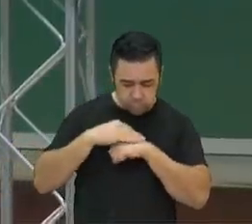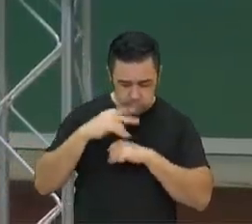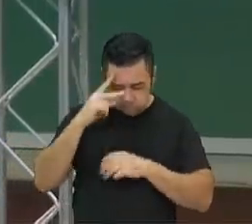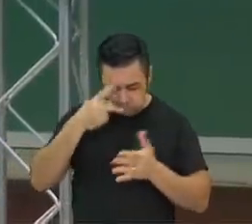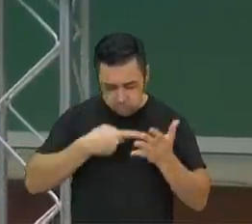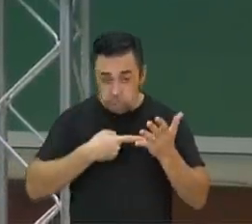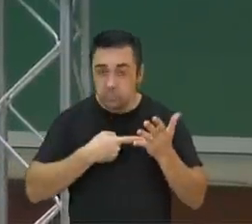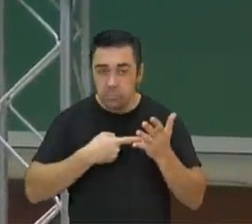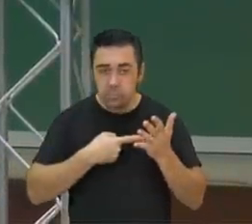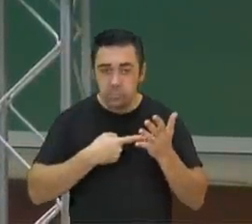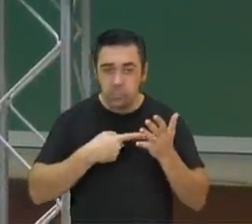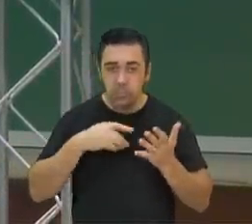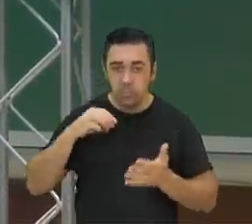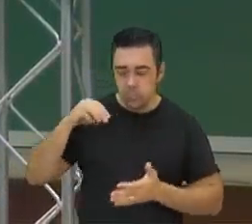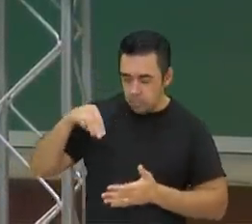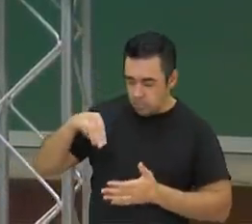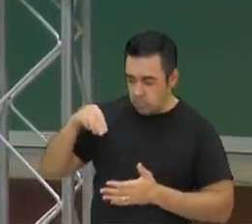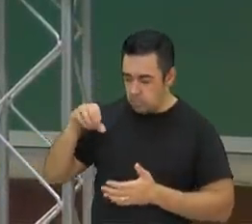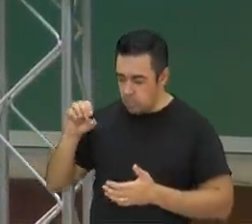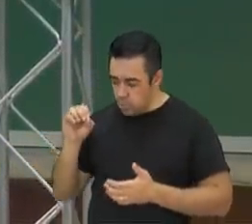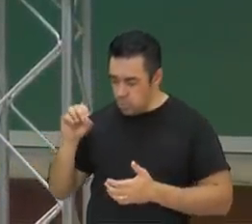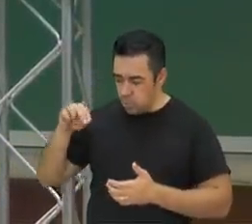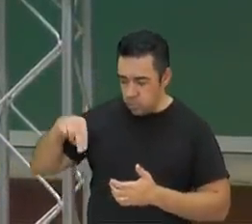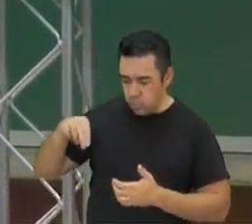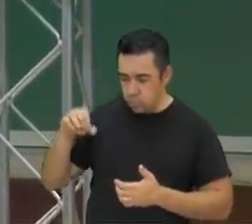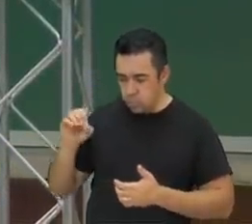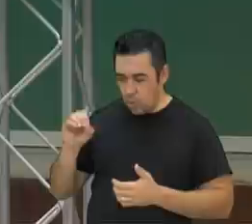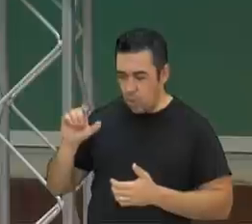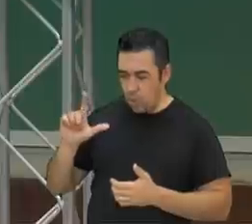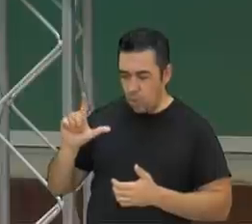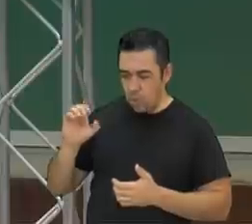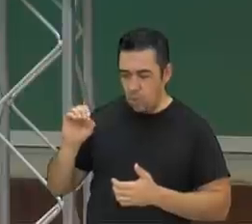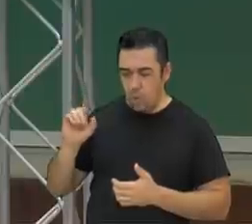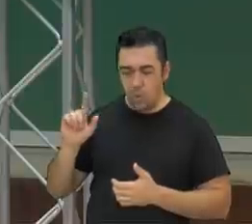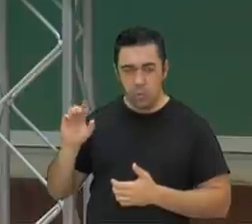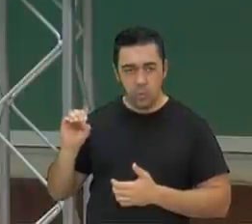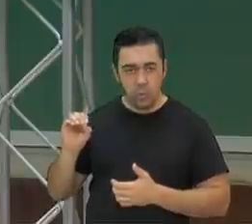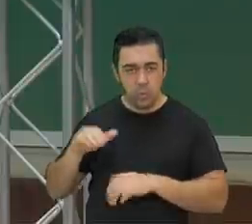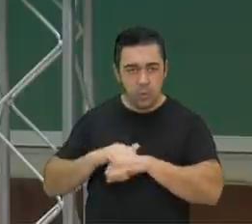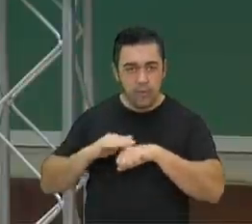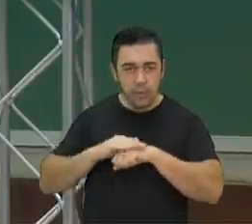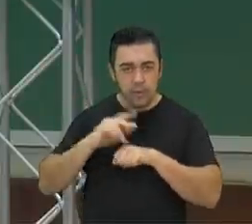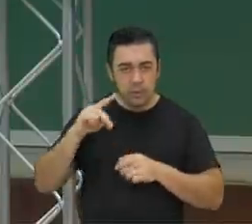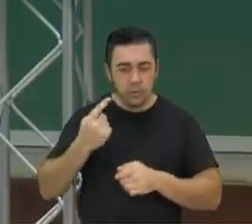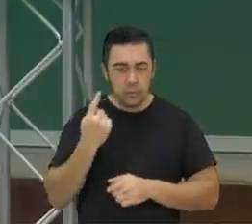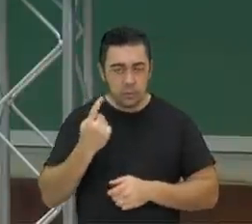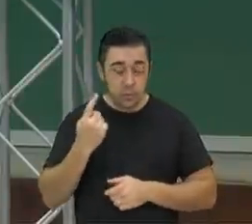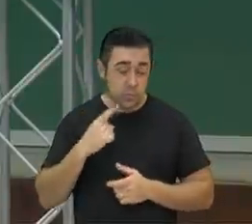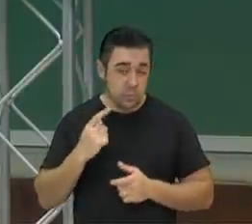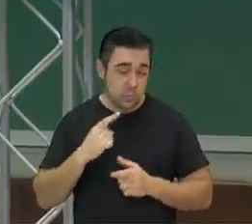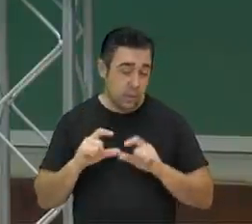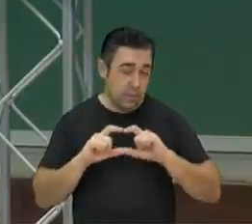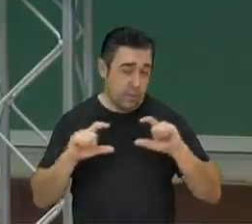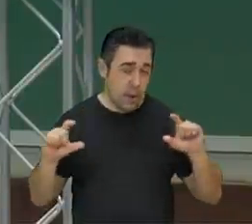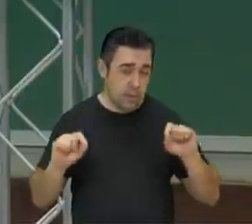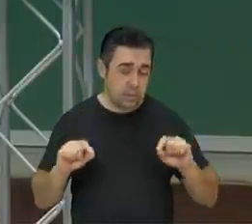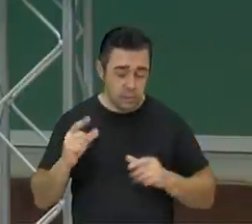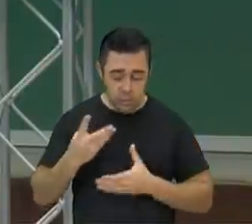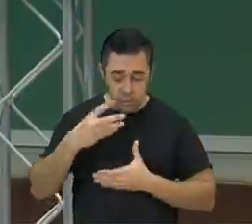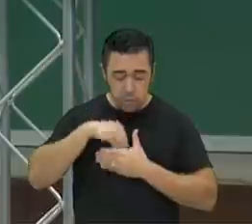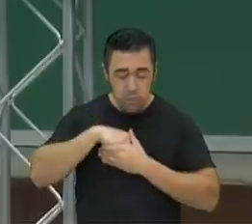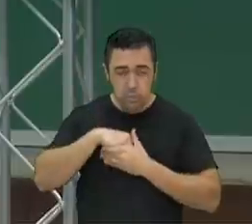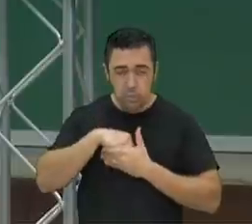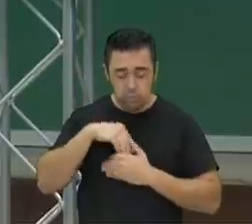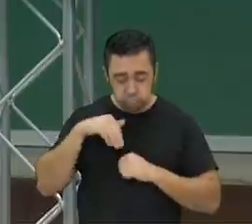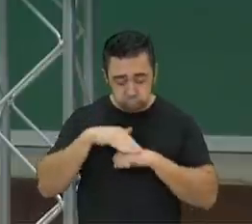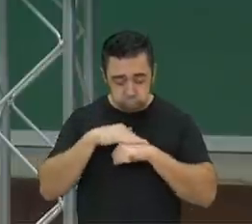gente viu? É quando o personagem conversa consigo próprio. Né? Então, na última frase aqui desse fragmento, a gente tem um monólogo interior, quando a